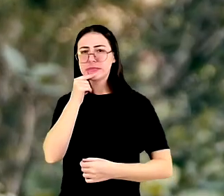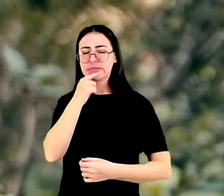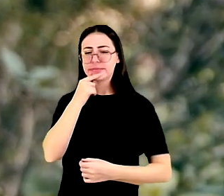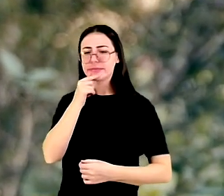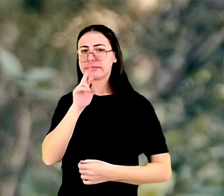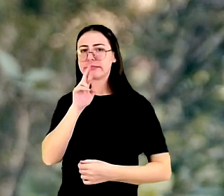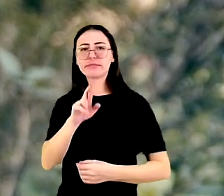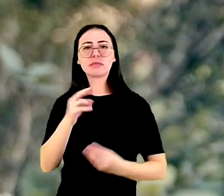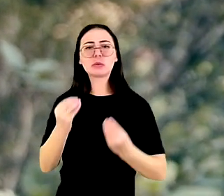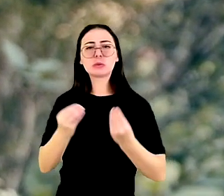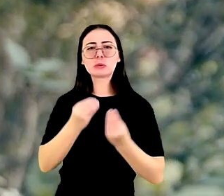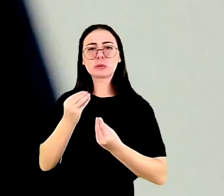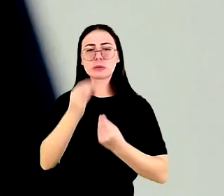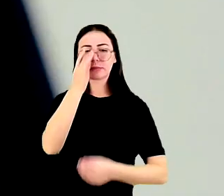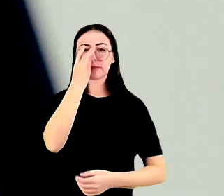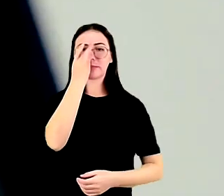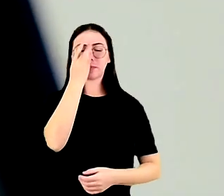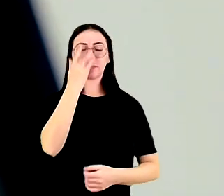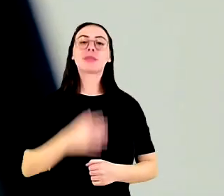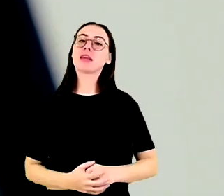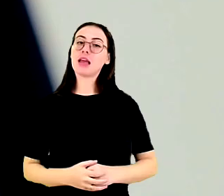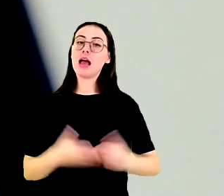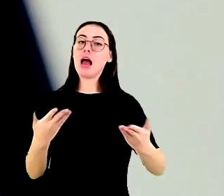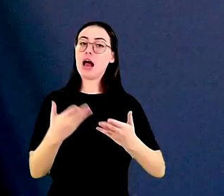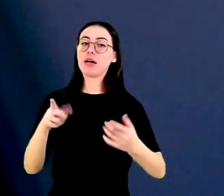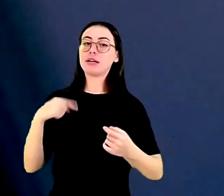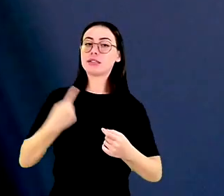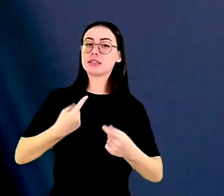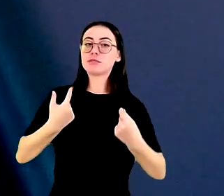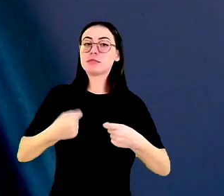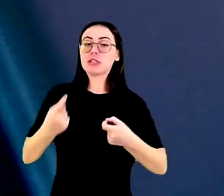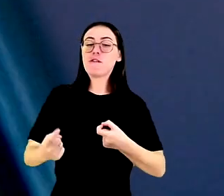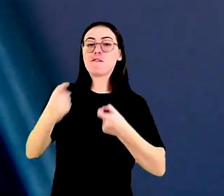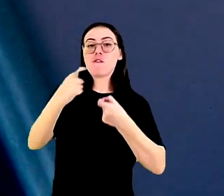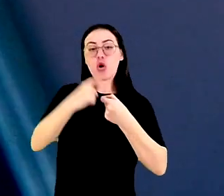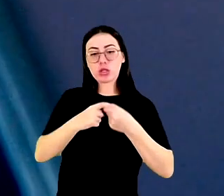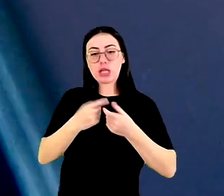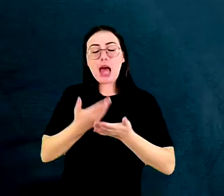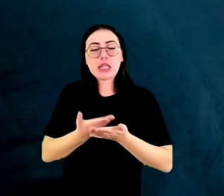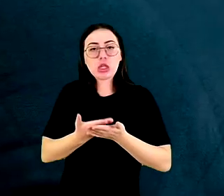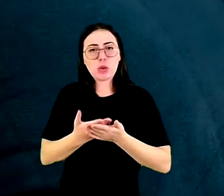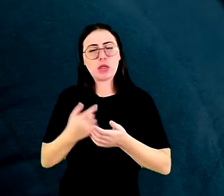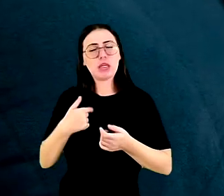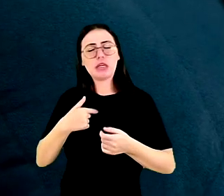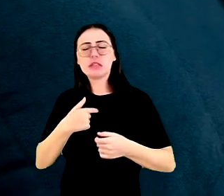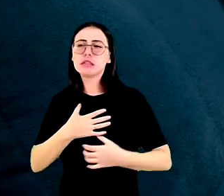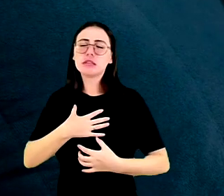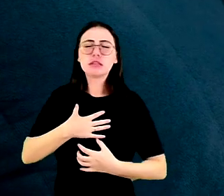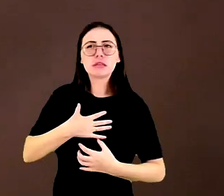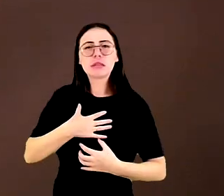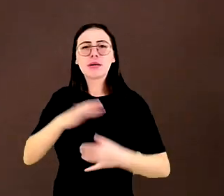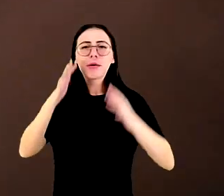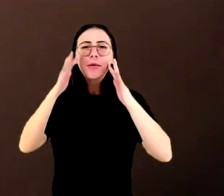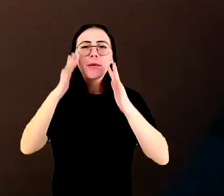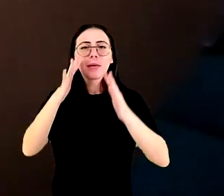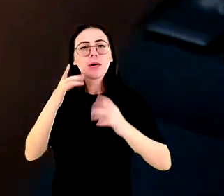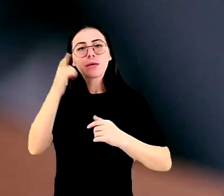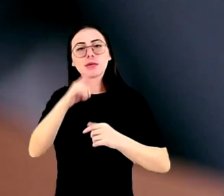Agora é a hora de eu retomar. Aí foi onde eu vi a oportunidade do Bootcamp da SoulCode Academy em parceria com o Google